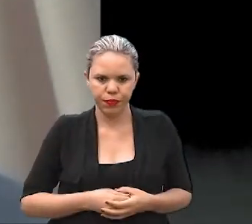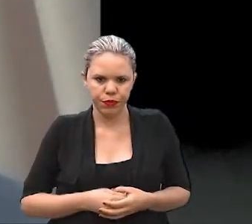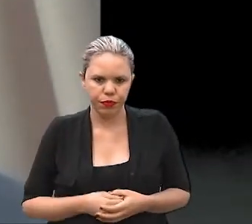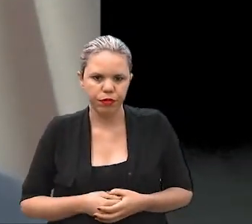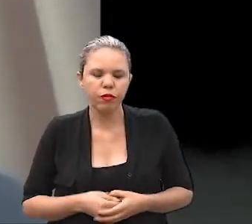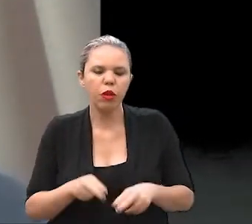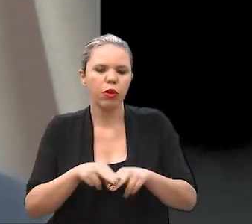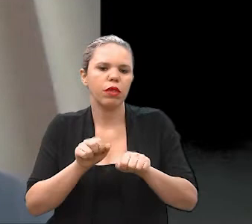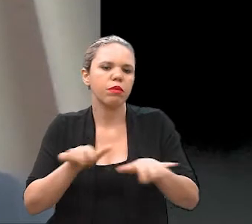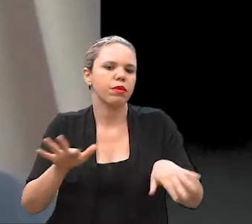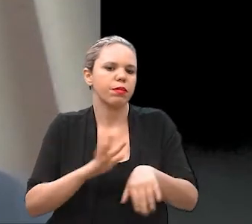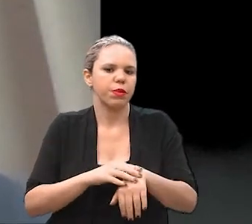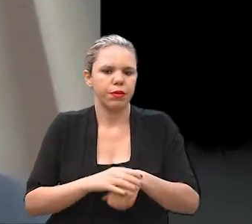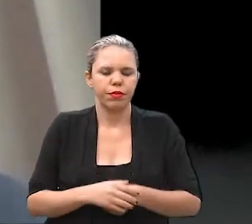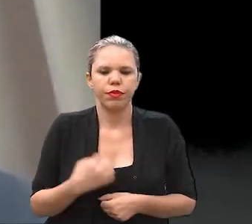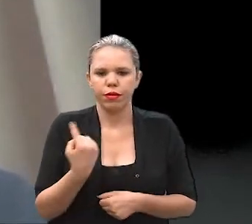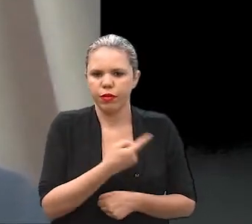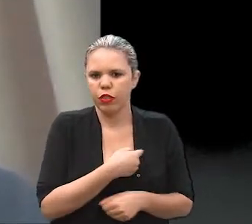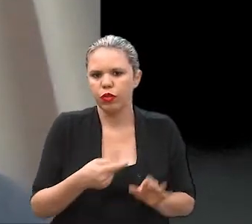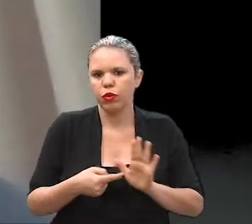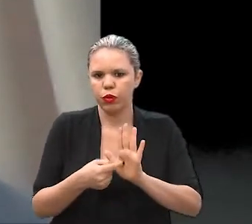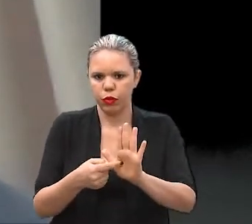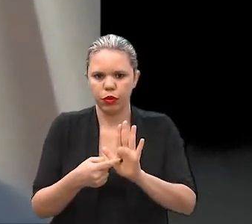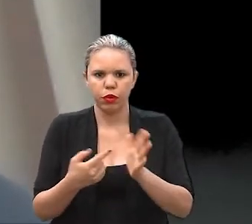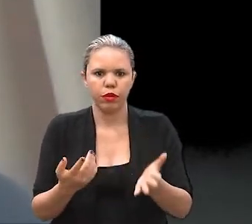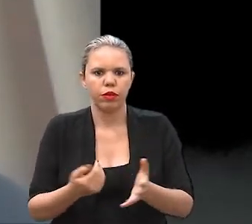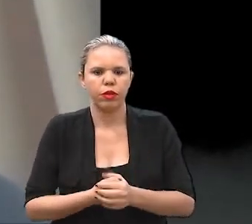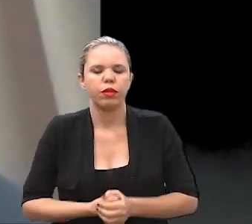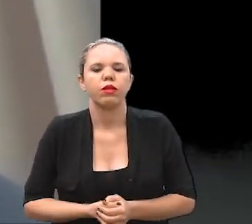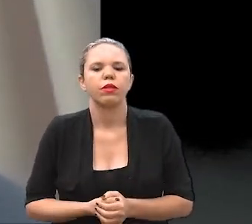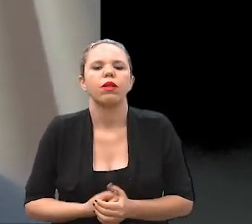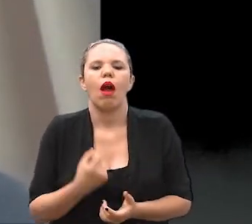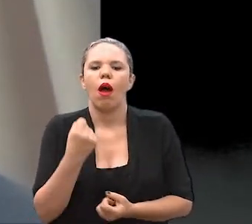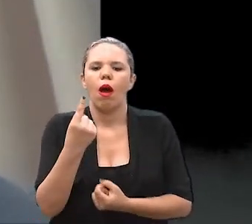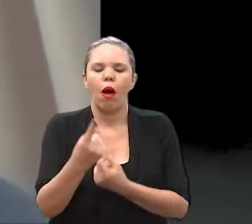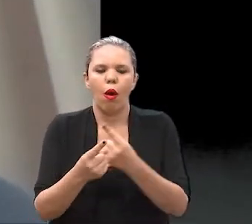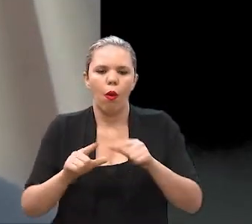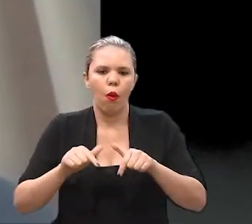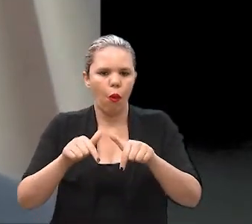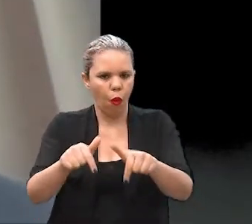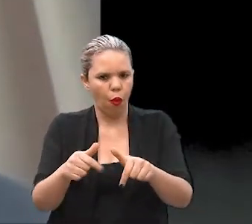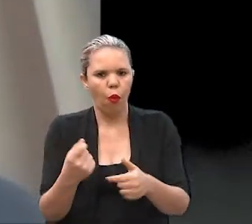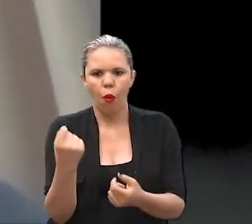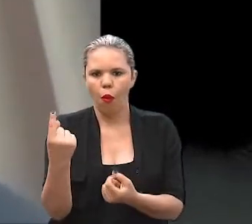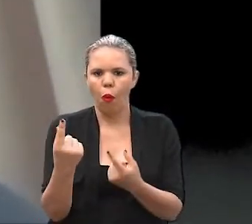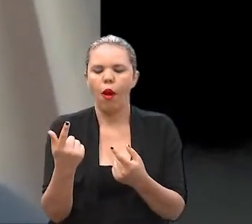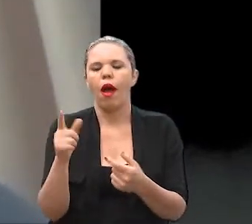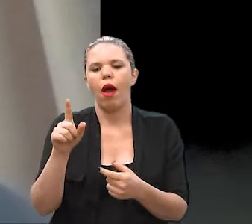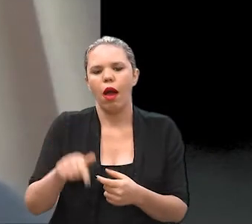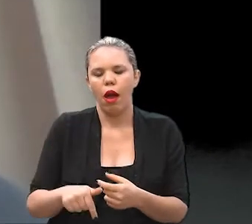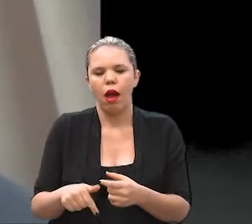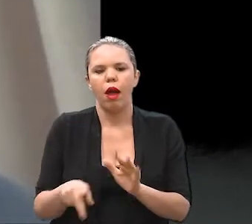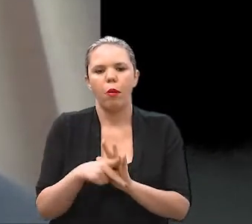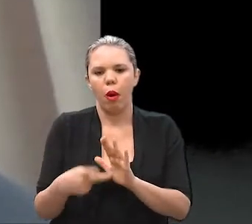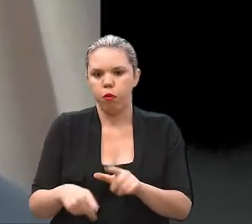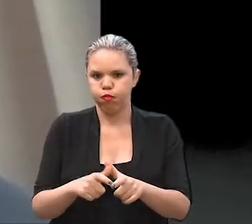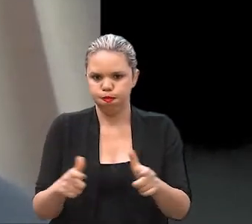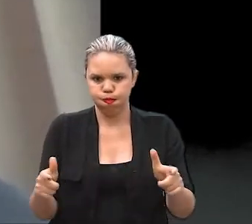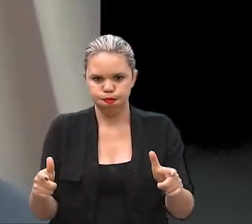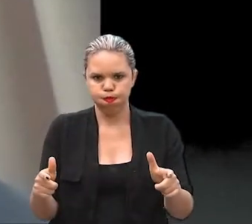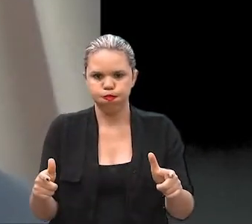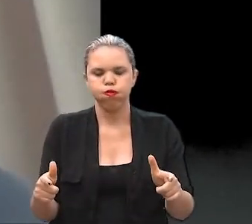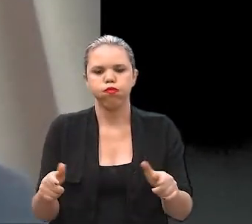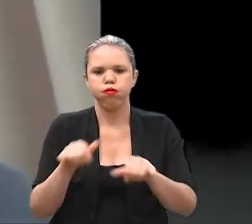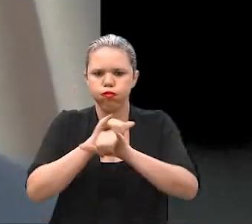da pandemia. Então, nós apresentamos algumas iniciativas, uma delas era para aumentar